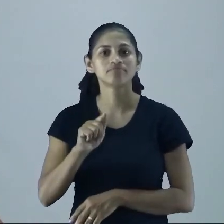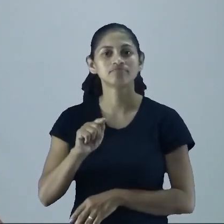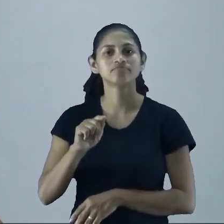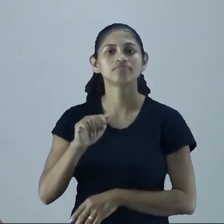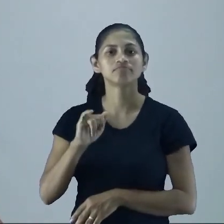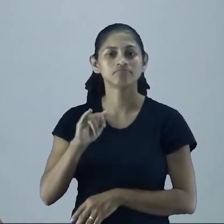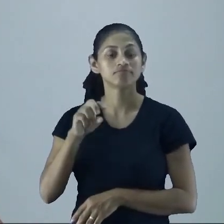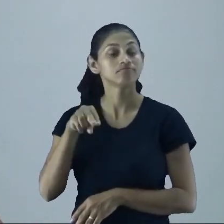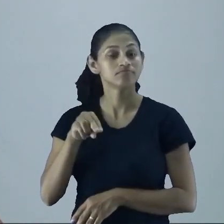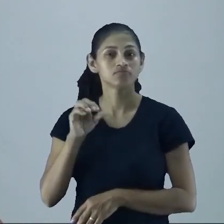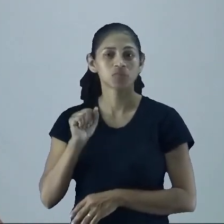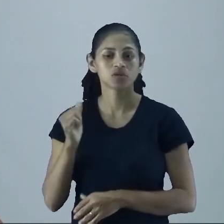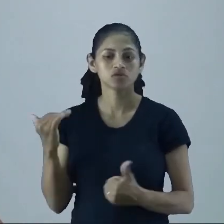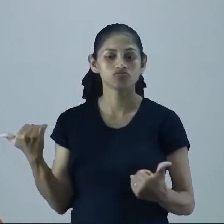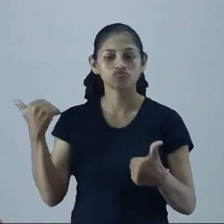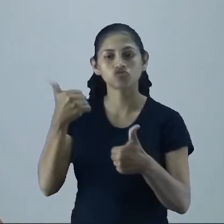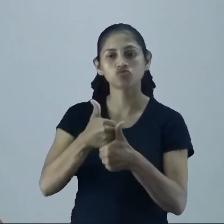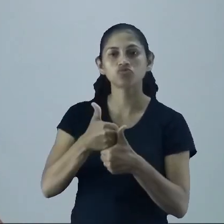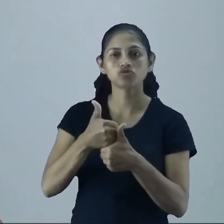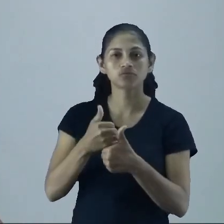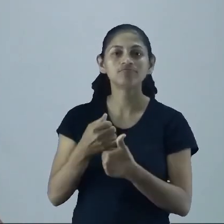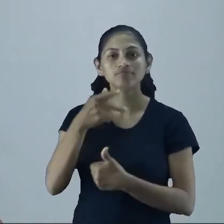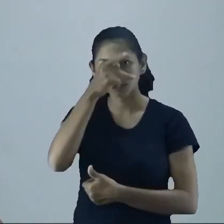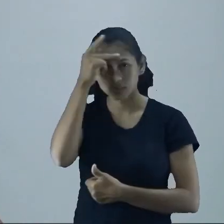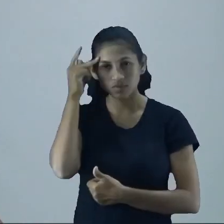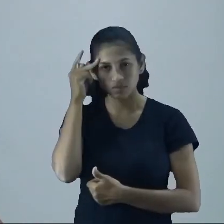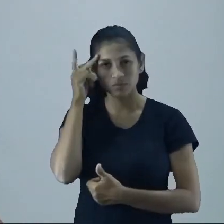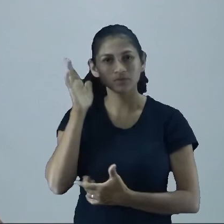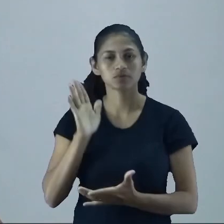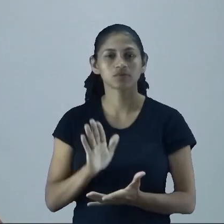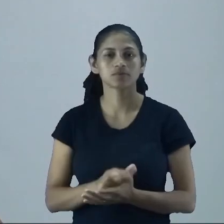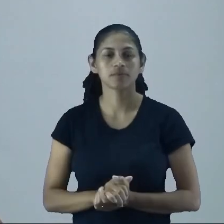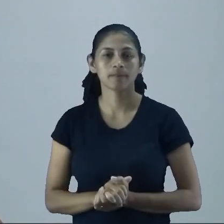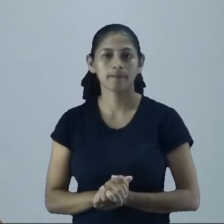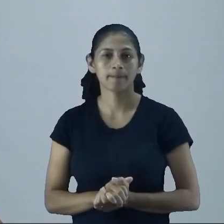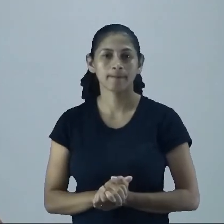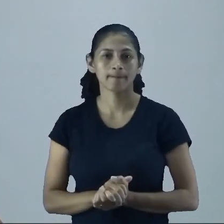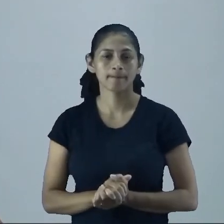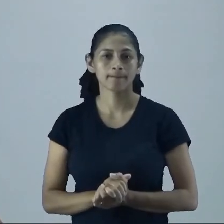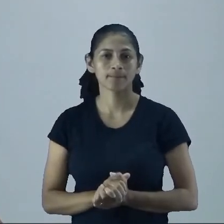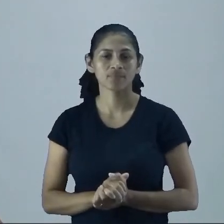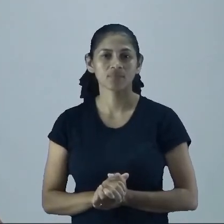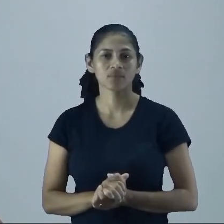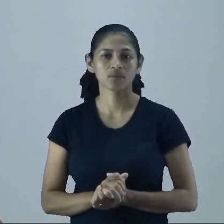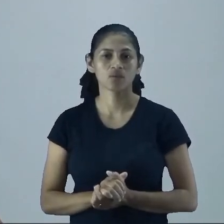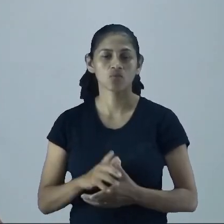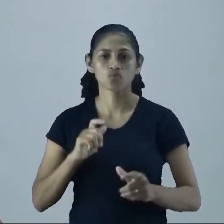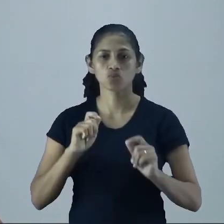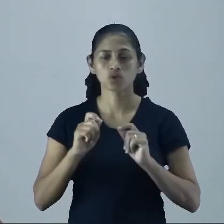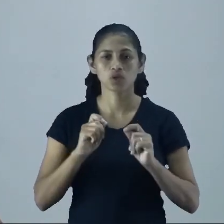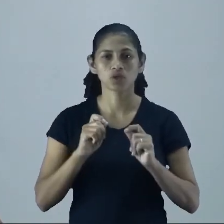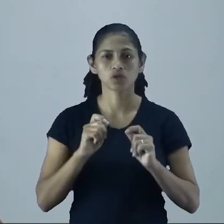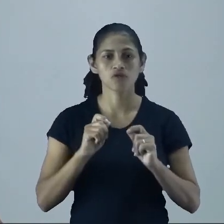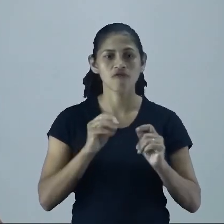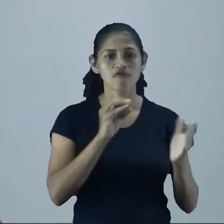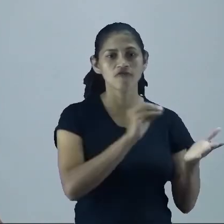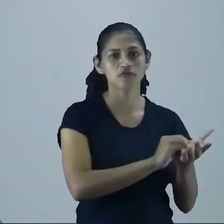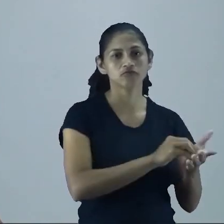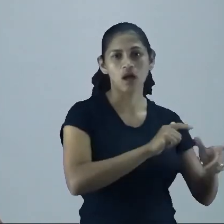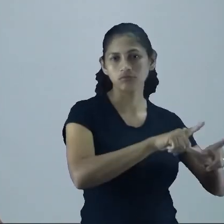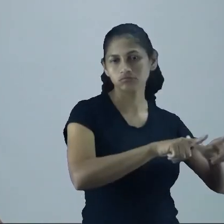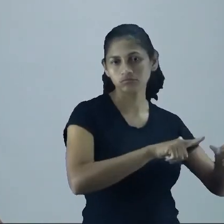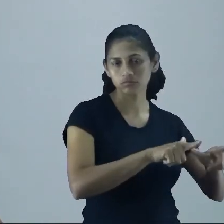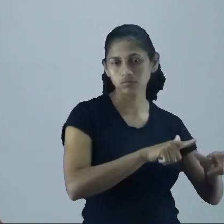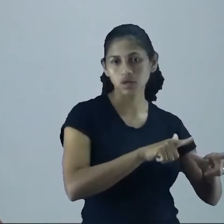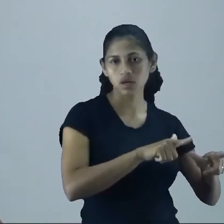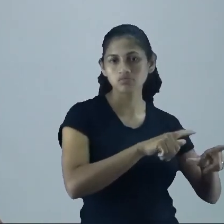foi substituída pelas máquinas, a maior parte substituída pelas máquinas. O que 100 trabalhadores fariam durante